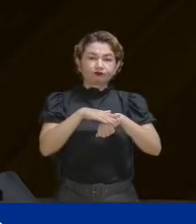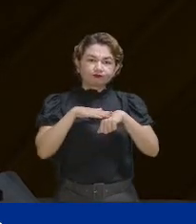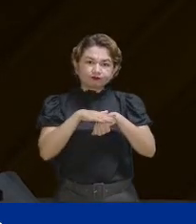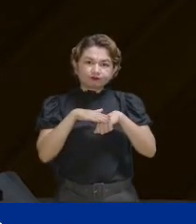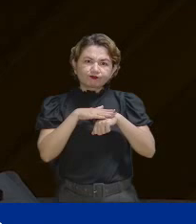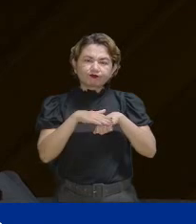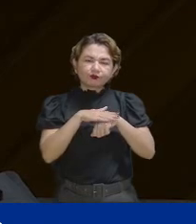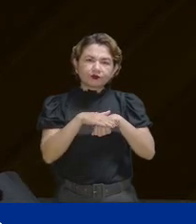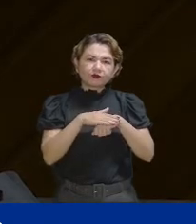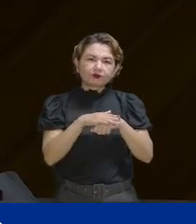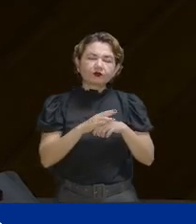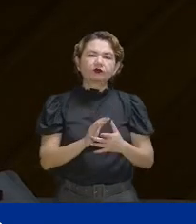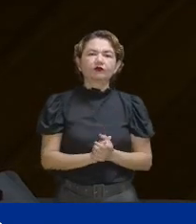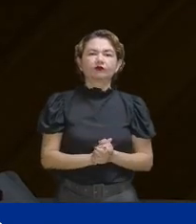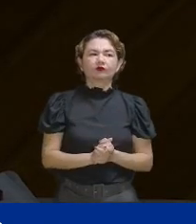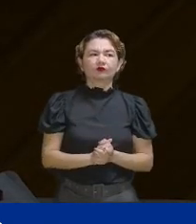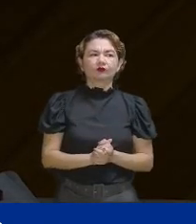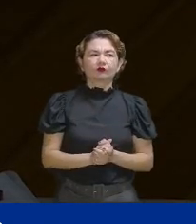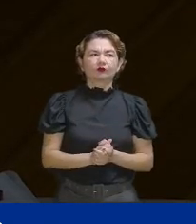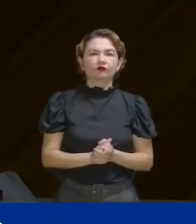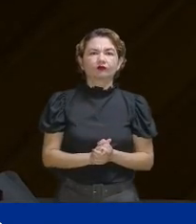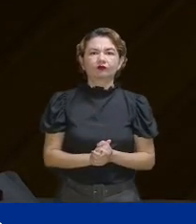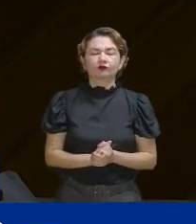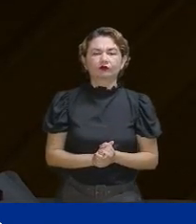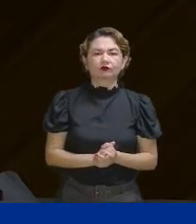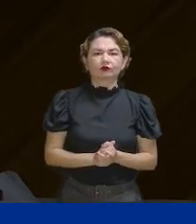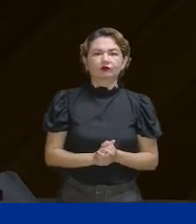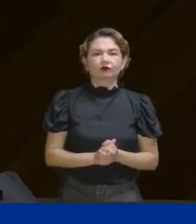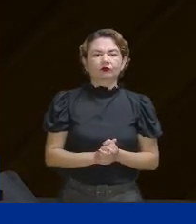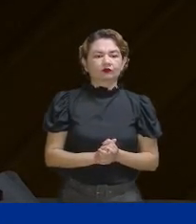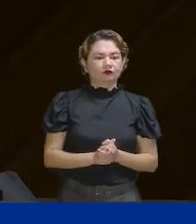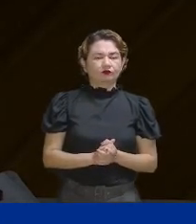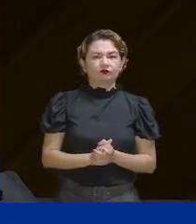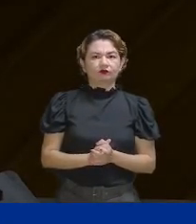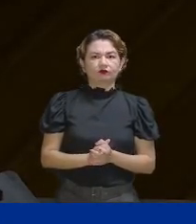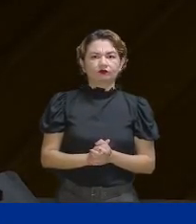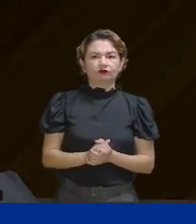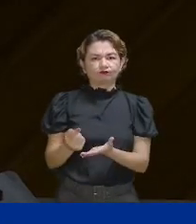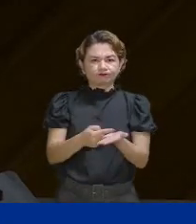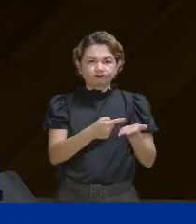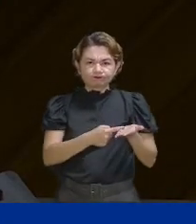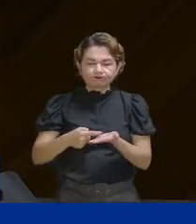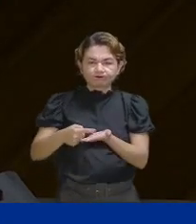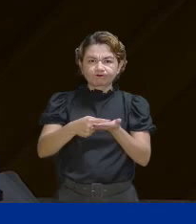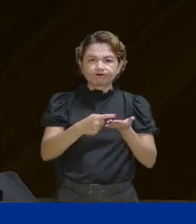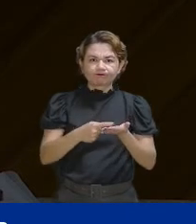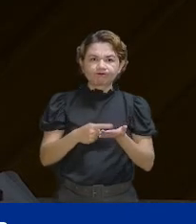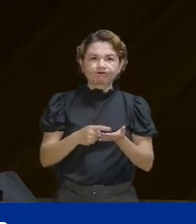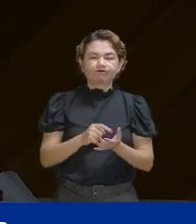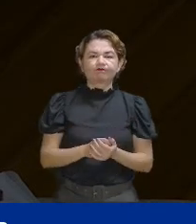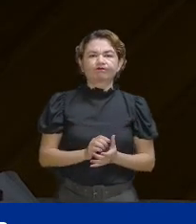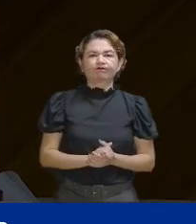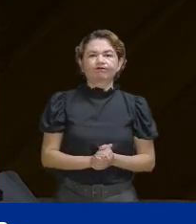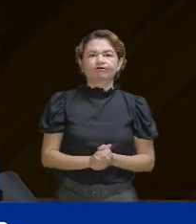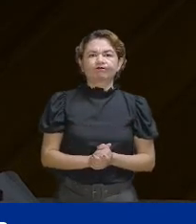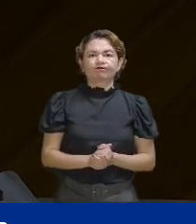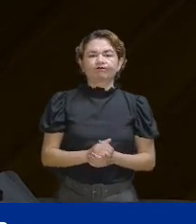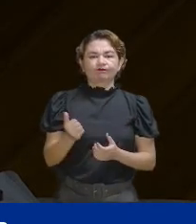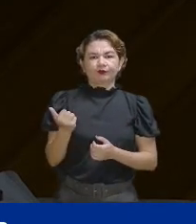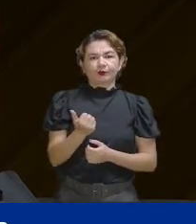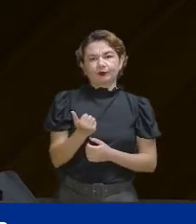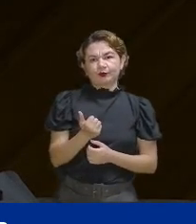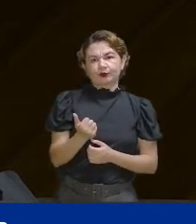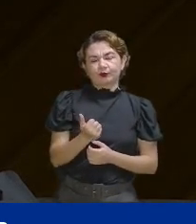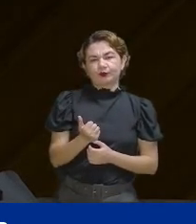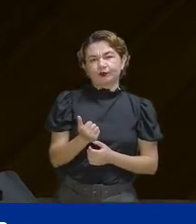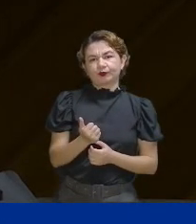segundo a tese ministerial, um prévio conluio para a realização de um esquema de transporte ilícito de eleitores, não teria